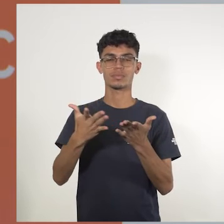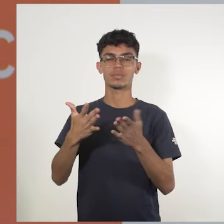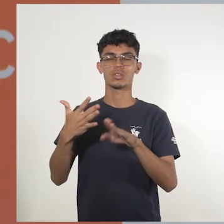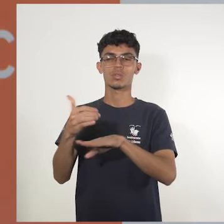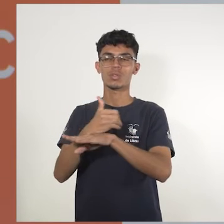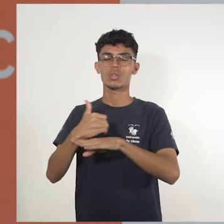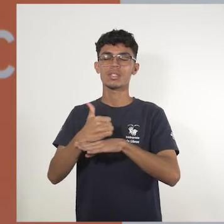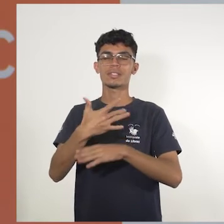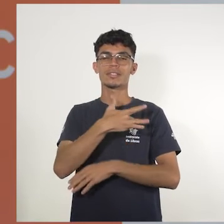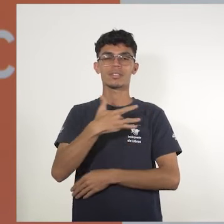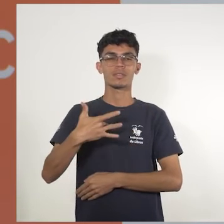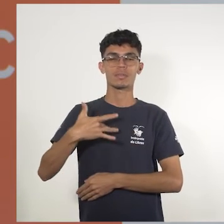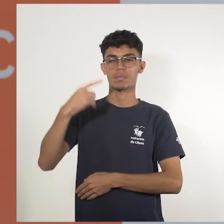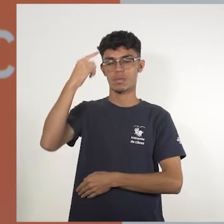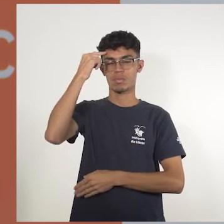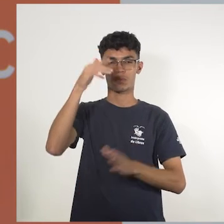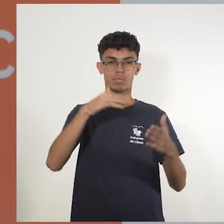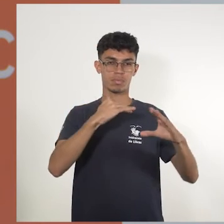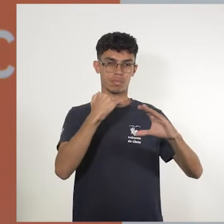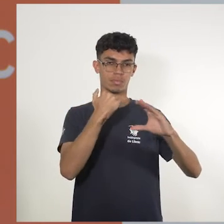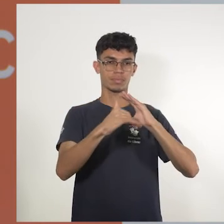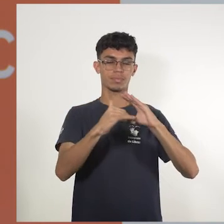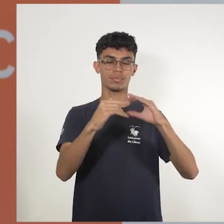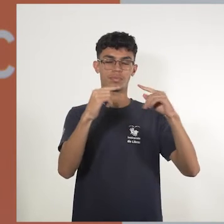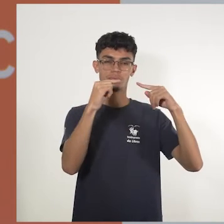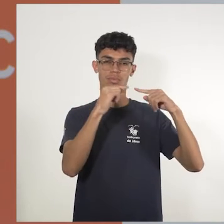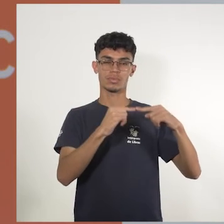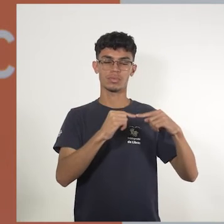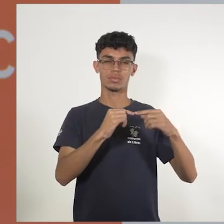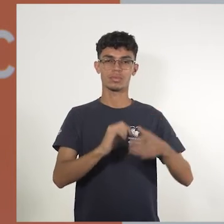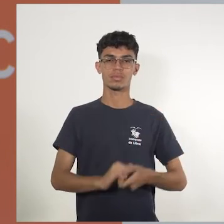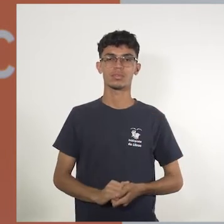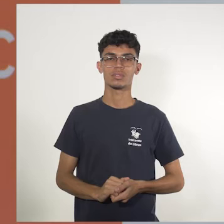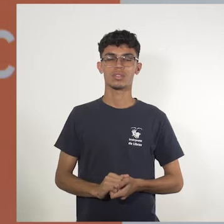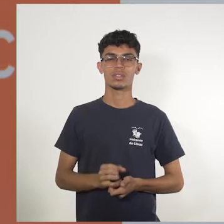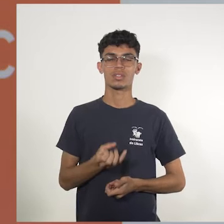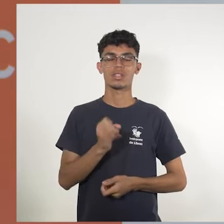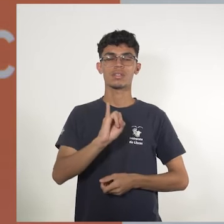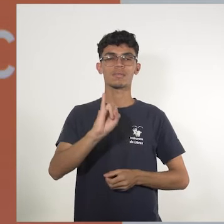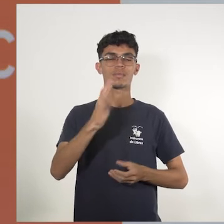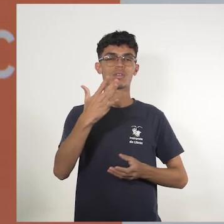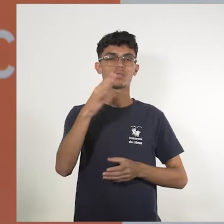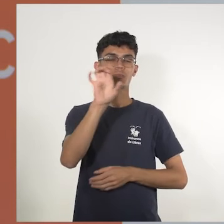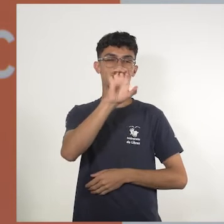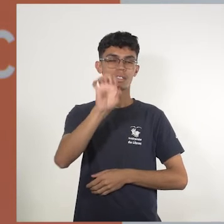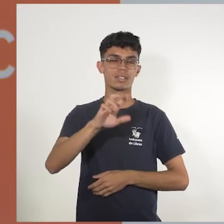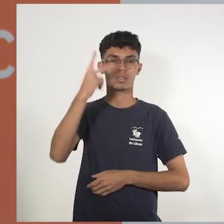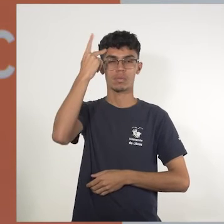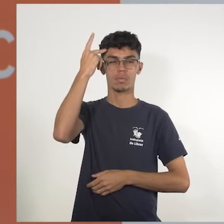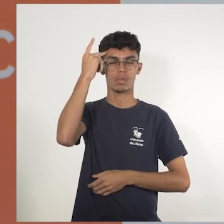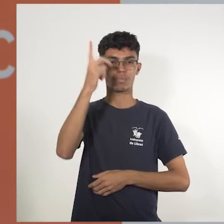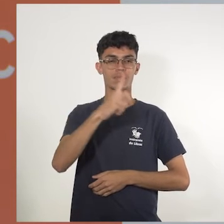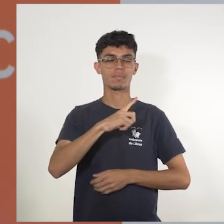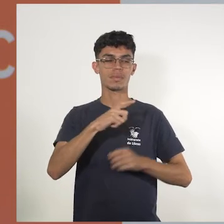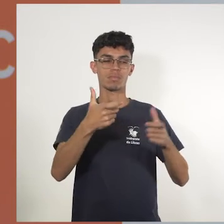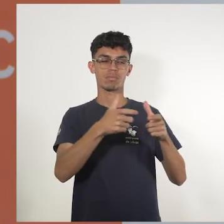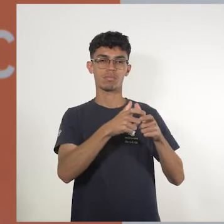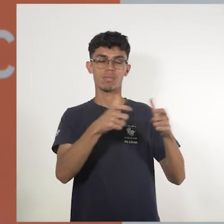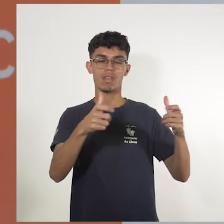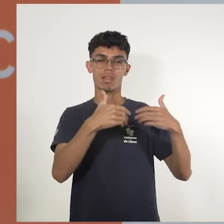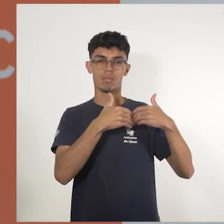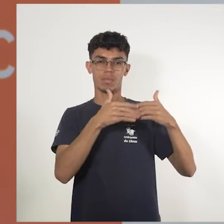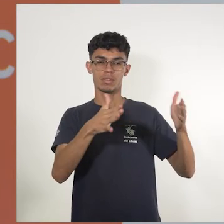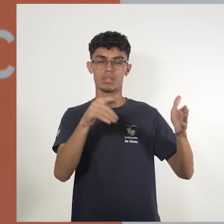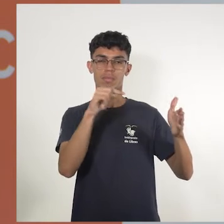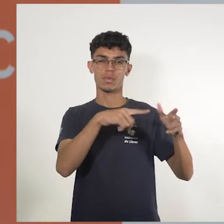especialistas em saúde tem caminhado neste mesmo sentido. Caso o estado opte por ampliar ainda mais a abertura do